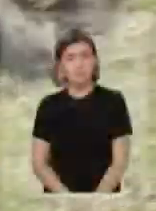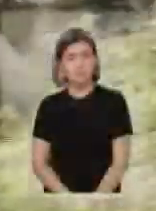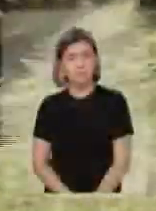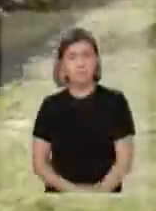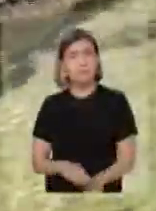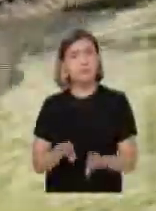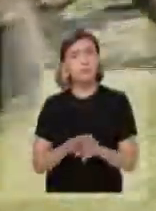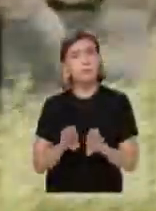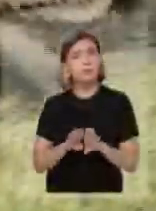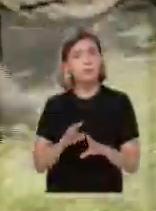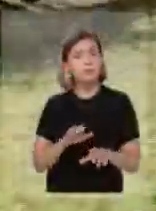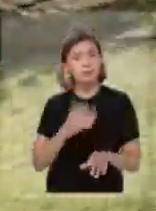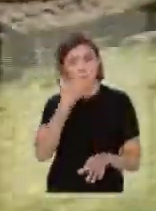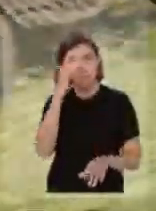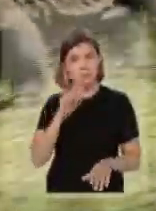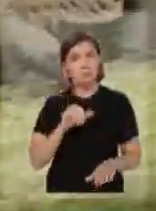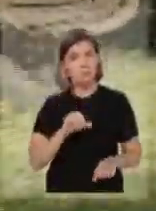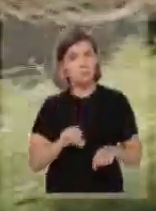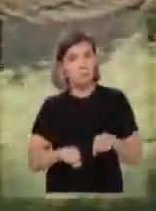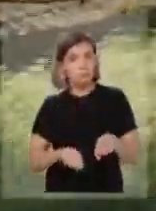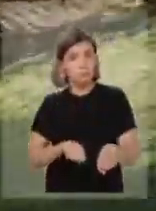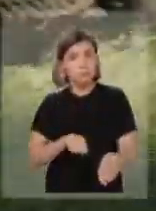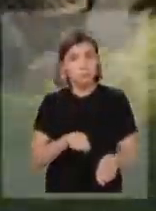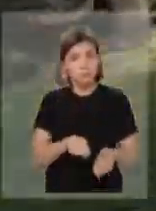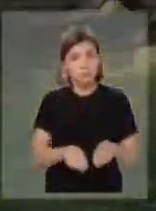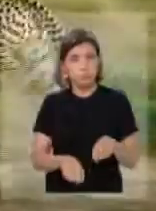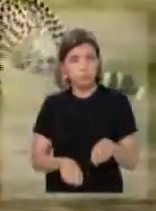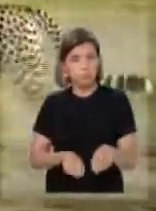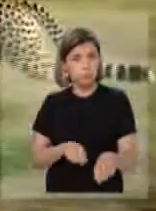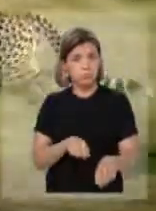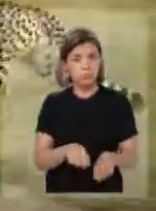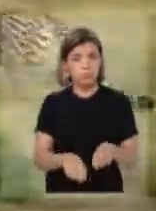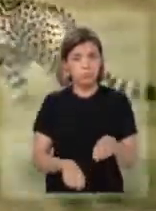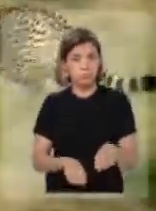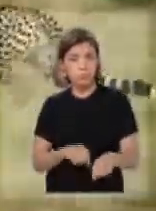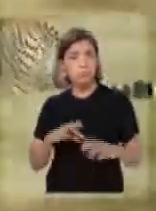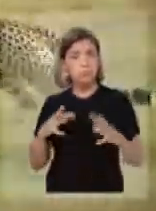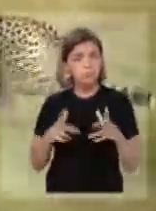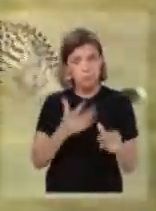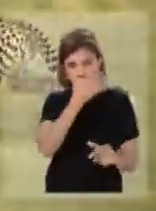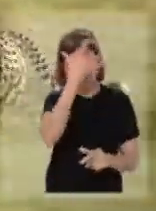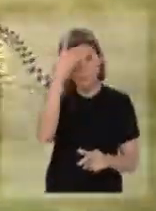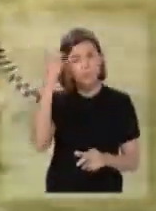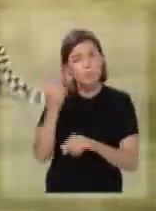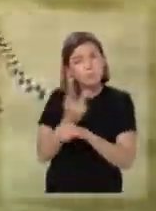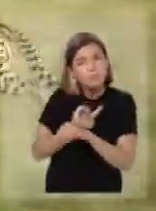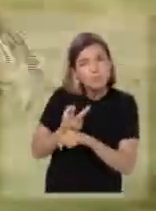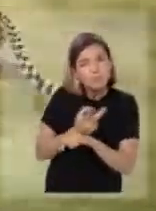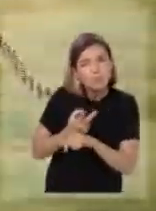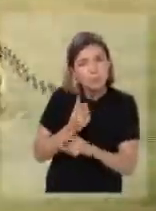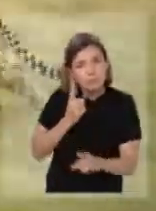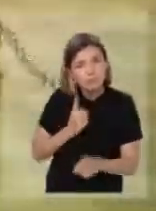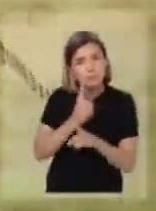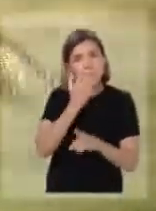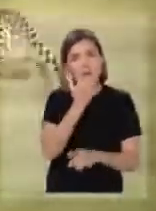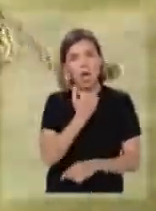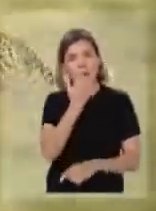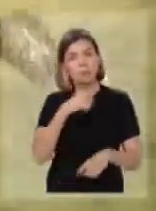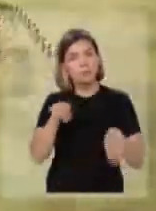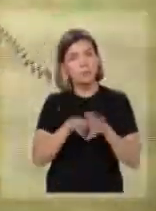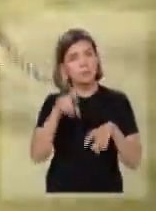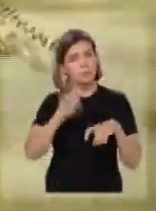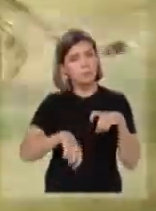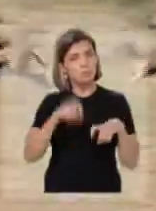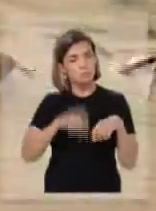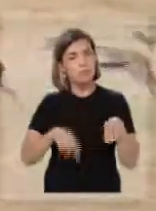Outro exemplo de processo vital é a locomoção. Grande parte dos seres vivos saem em busca de alimento e